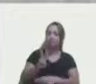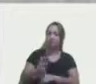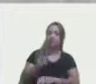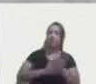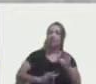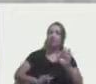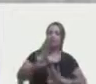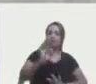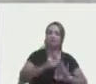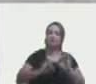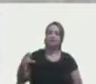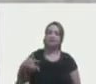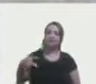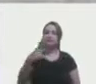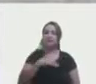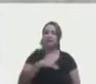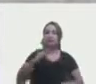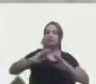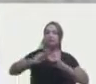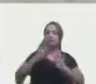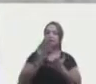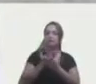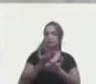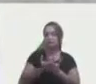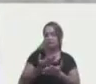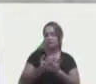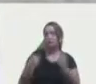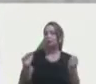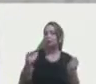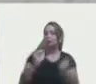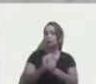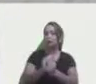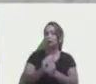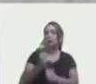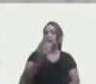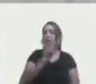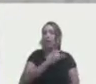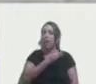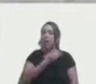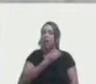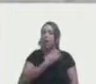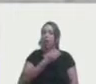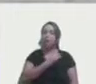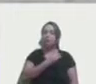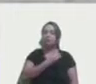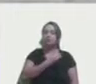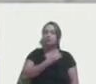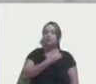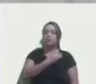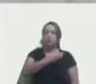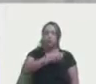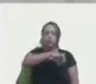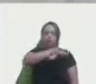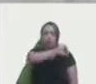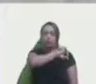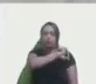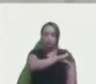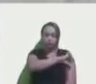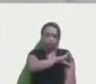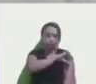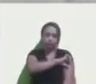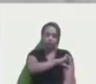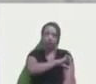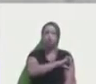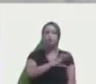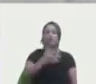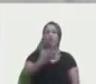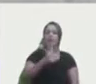de saúde nas escolas aos alunos do Ensino Fundamental 2 o 9 ano os alunos têm ali por volta de